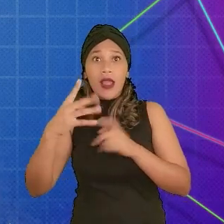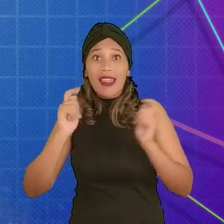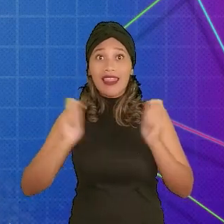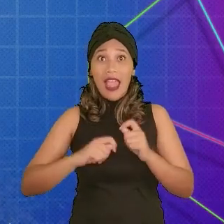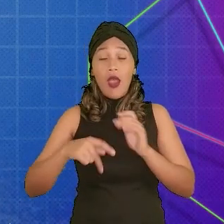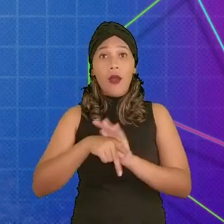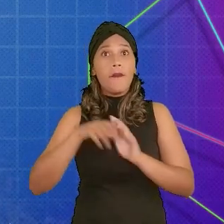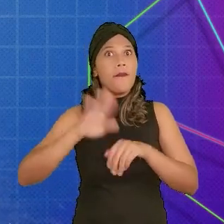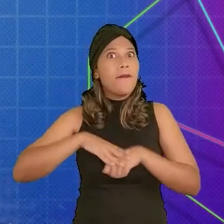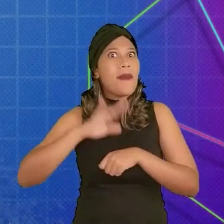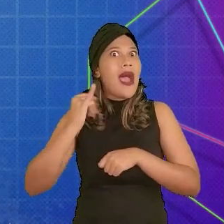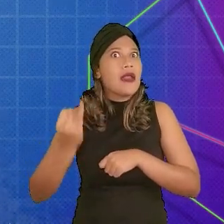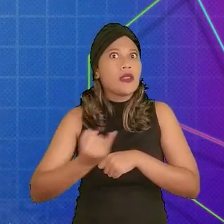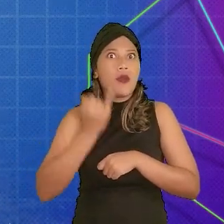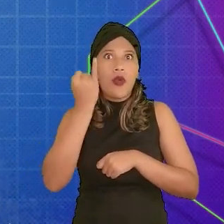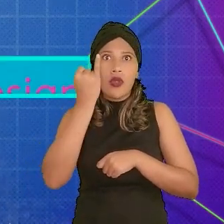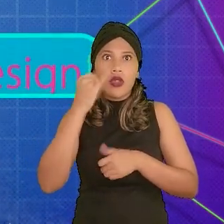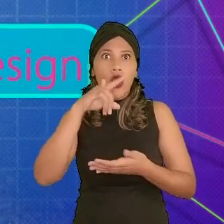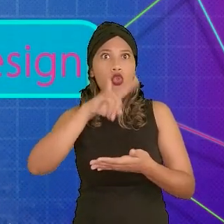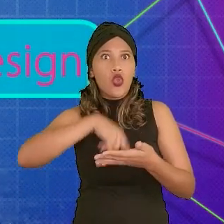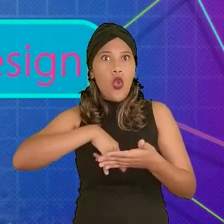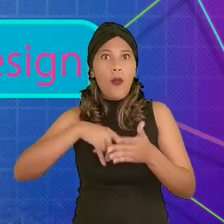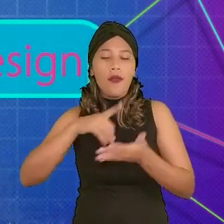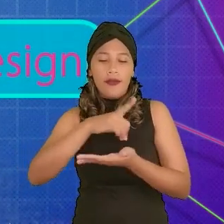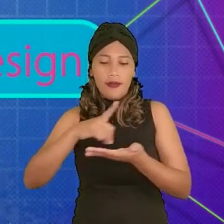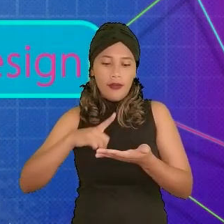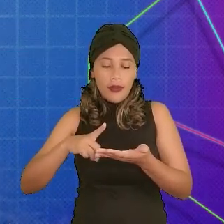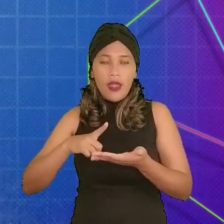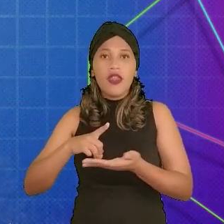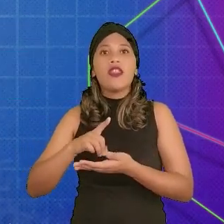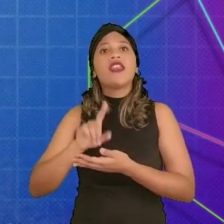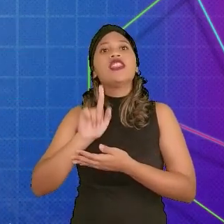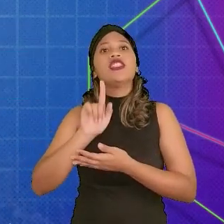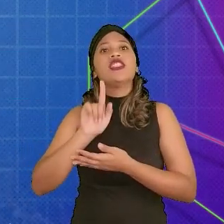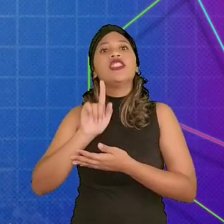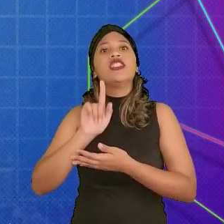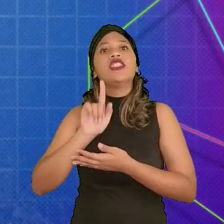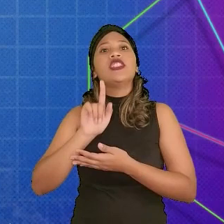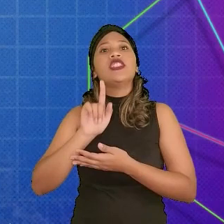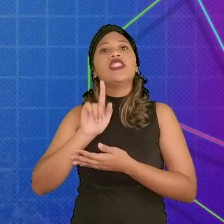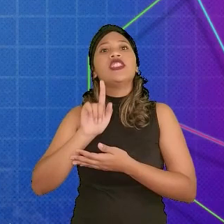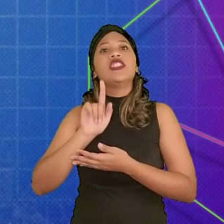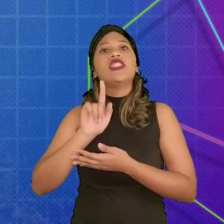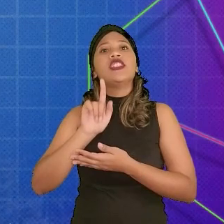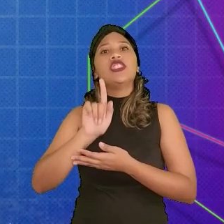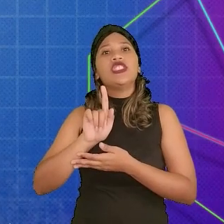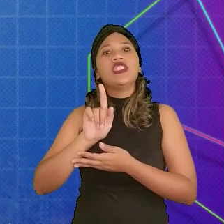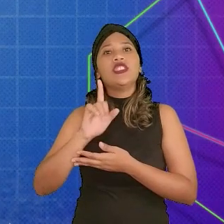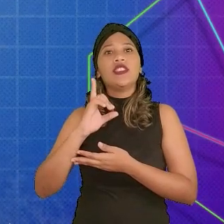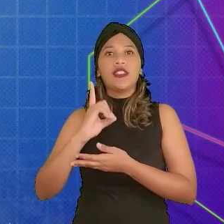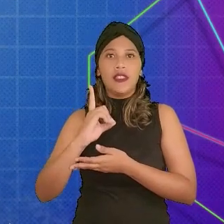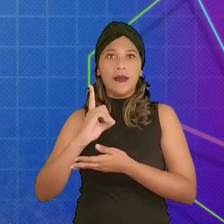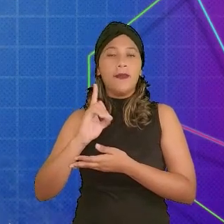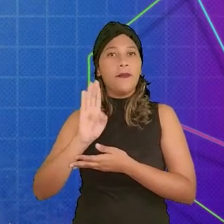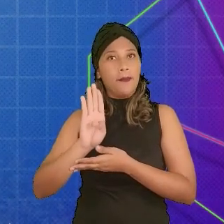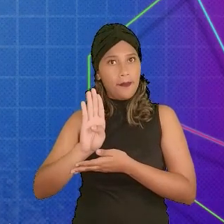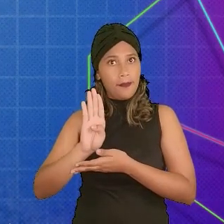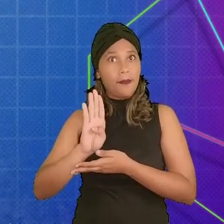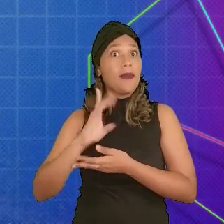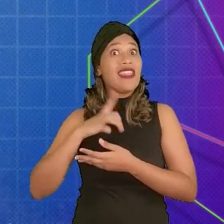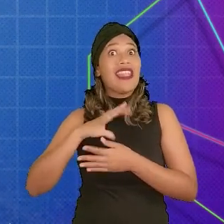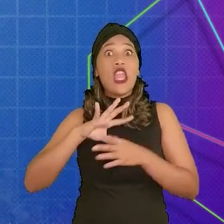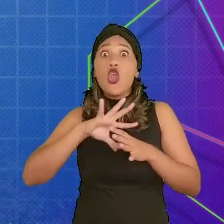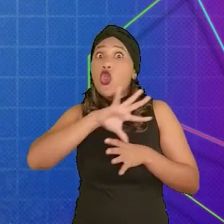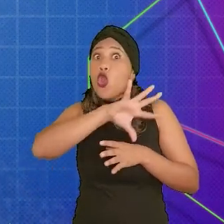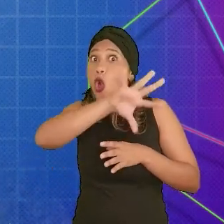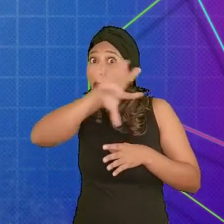Agora, o documento mais importante, o documento de Game Design, ou GDD. Documento de Game Design. É o documento que terá tudo